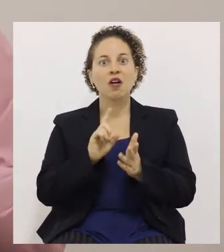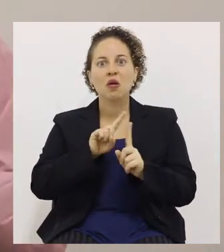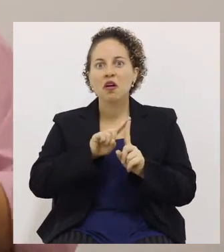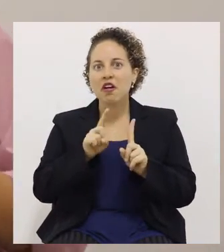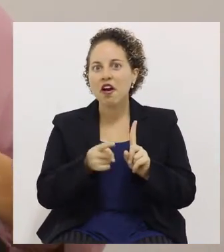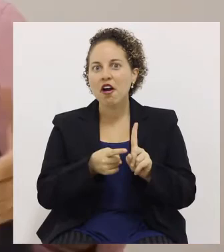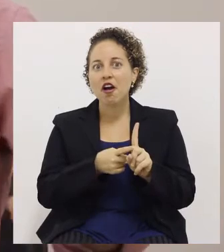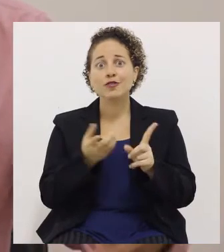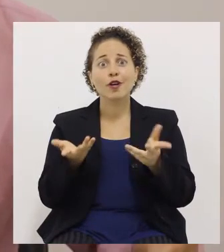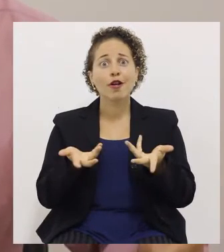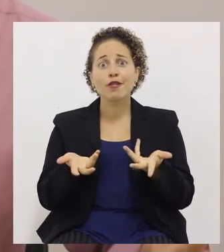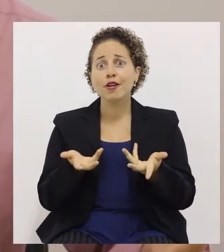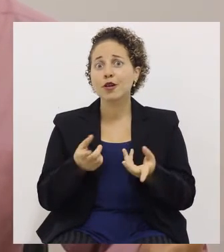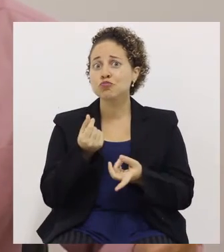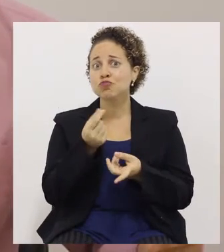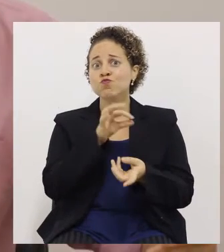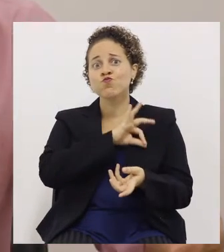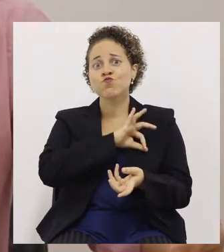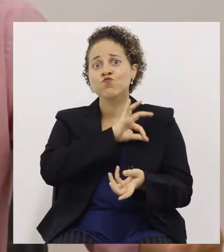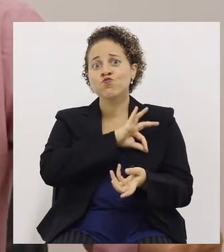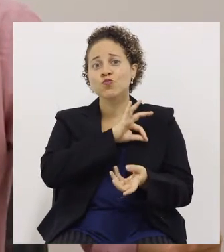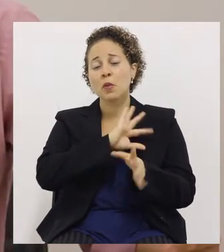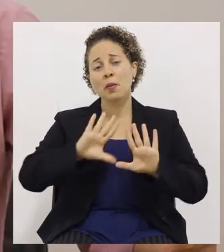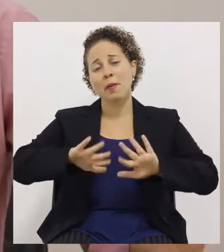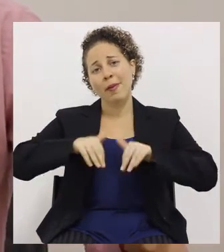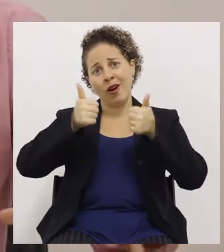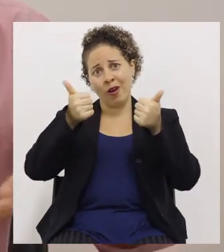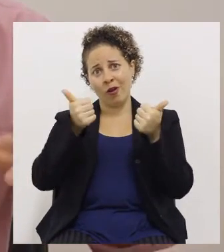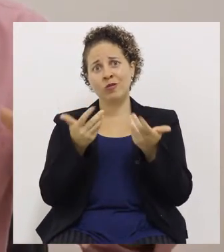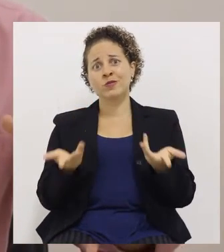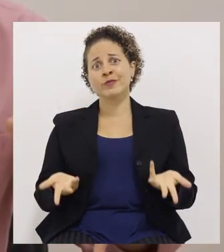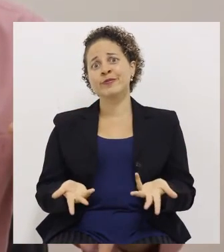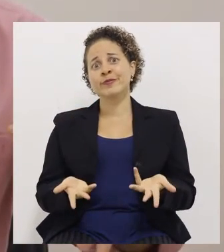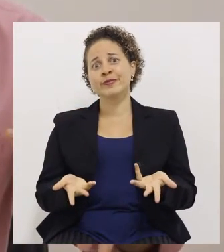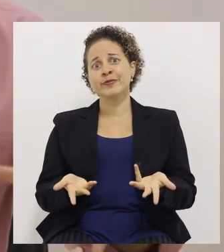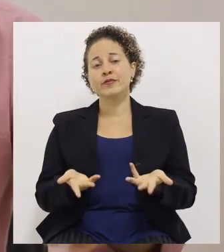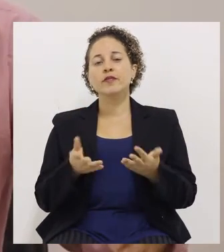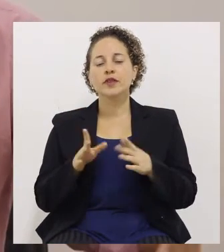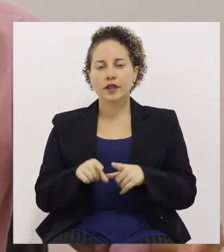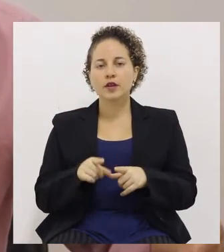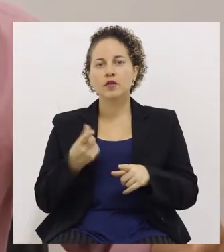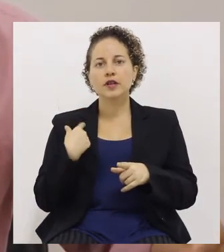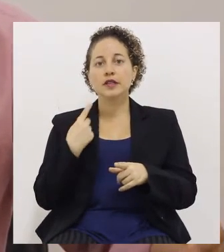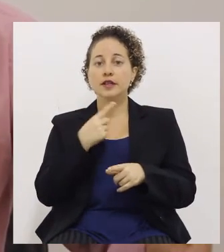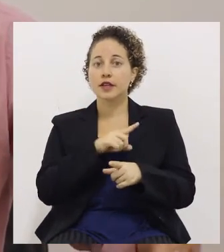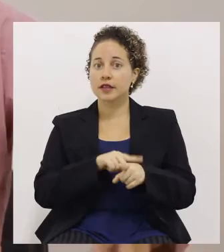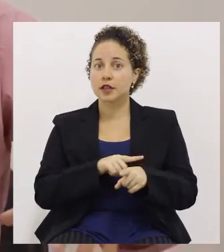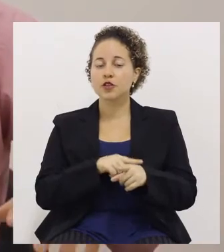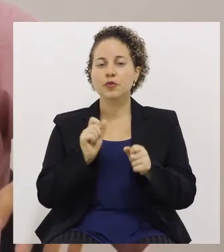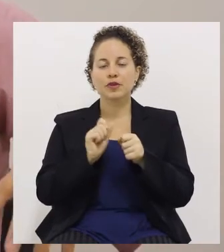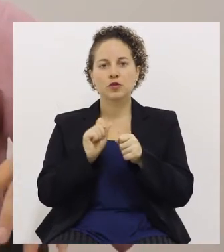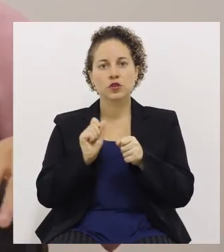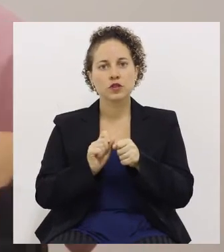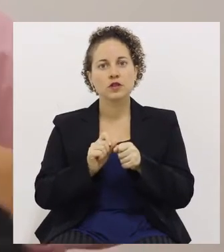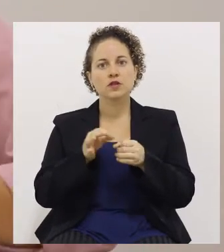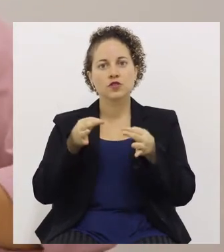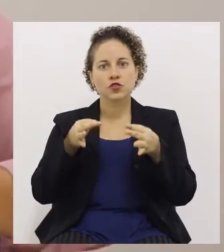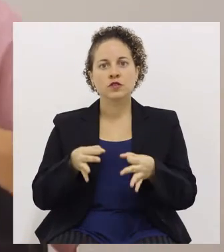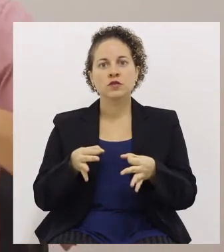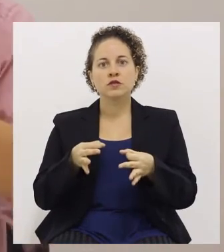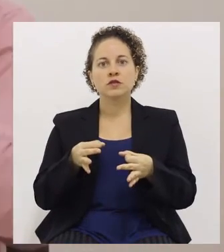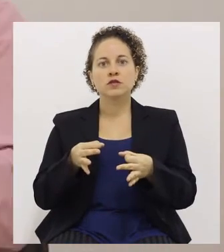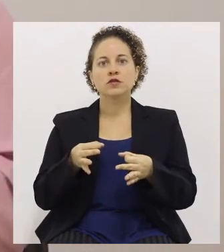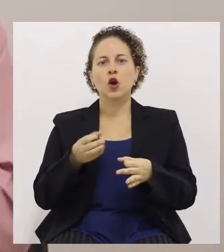Então, ele está pedindo. O gerente, 15 anos para promovê-lo, já tem uma brecha para fazer isso. Ele tem possibilidade de fazer. O negócio